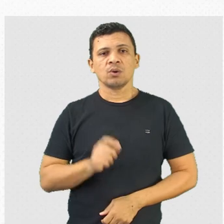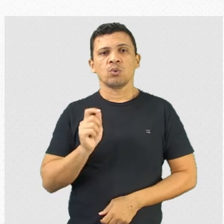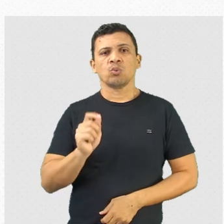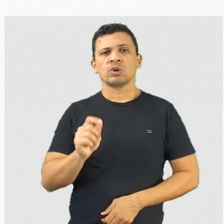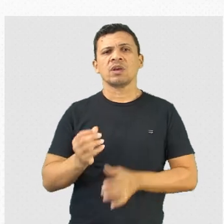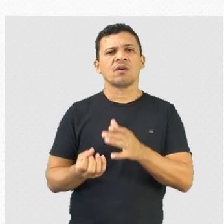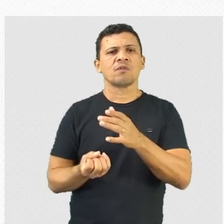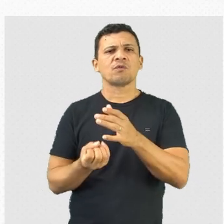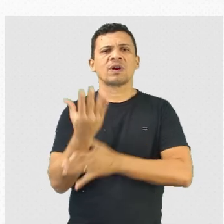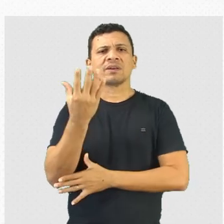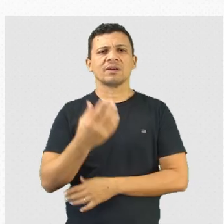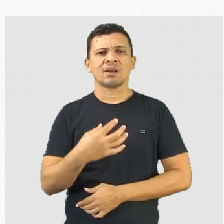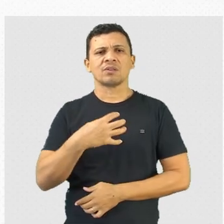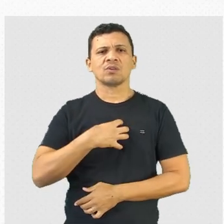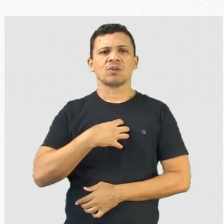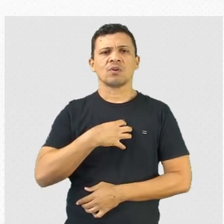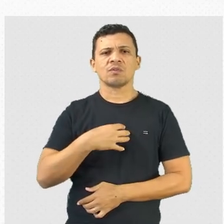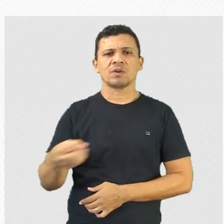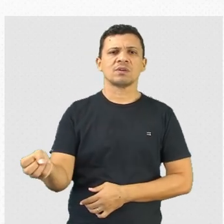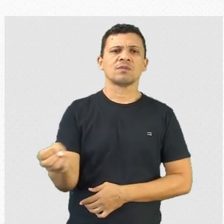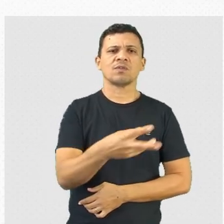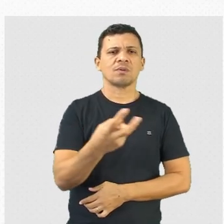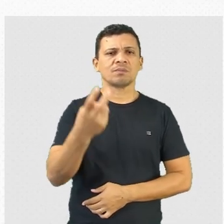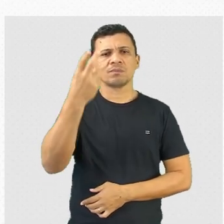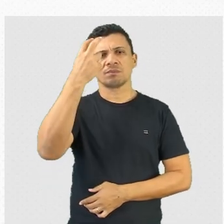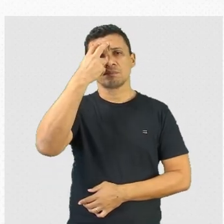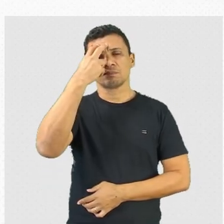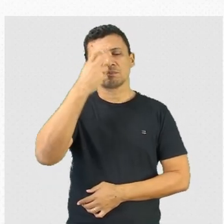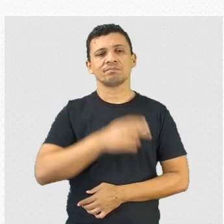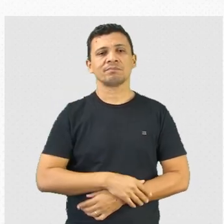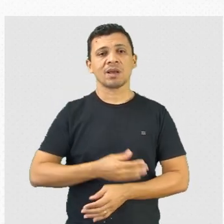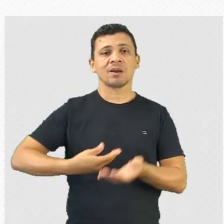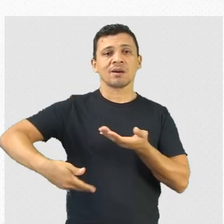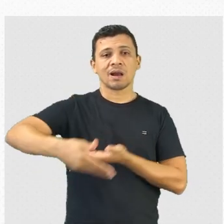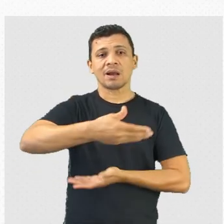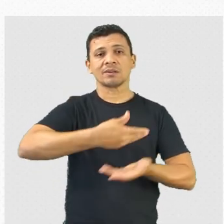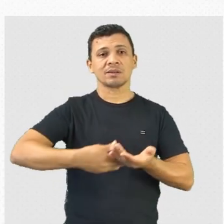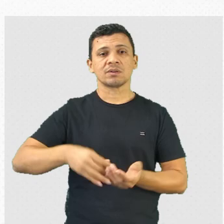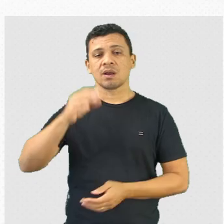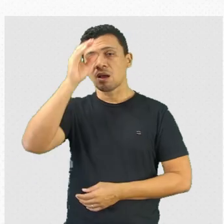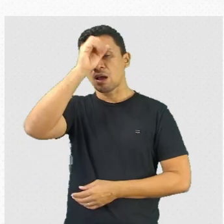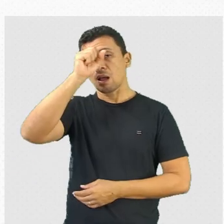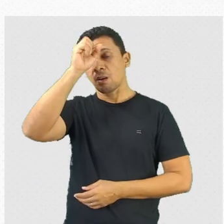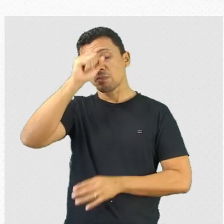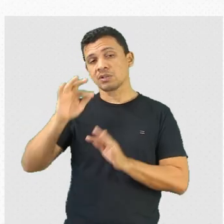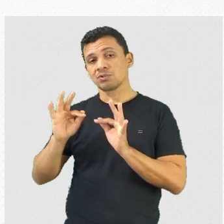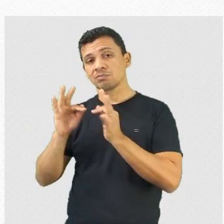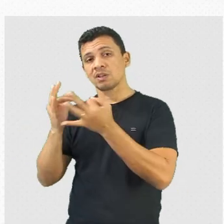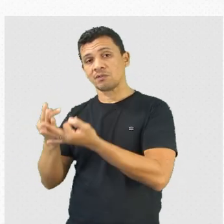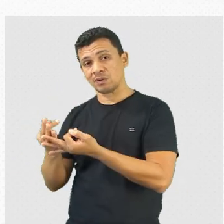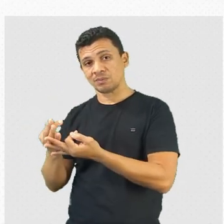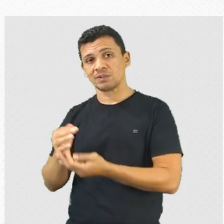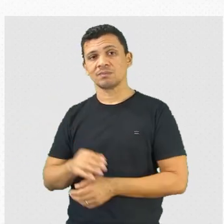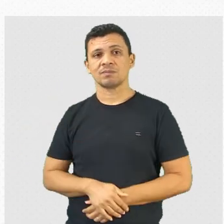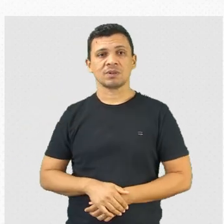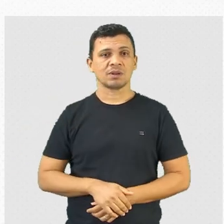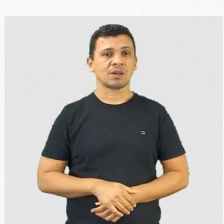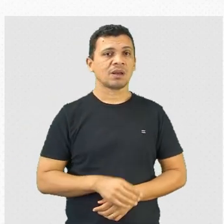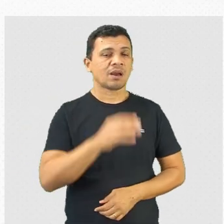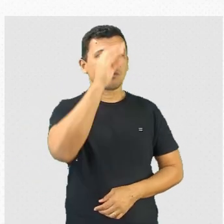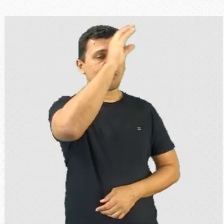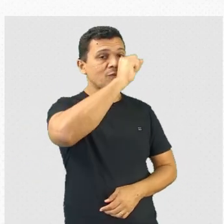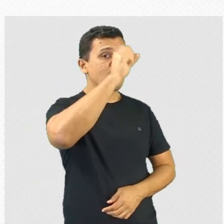criar novas formas culturais. Então a interação entre o que tu aprende, por exemplo, na família, que é o local, e o que tu